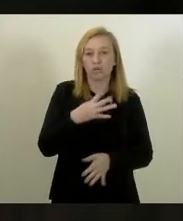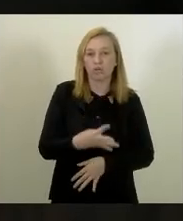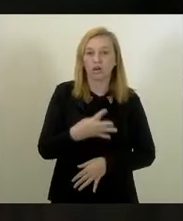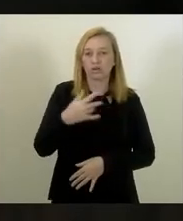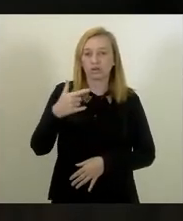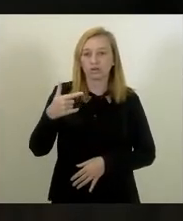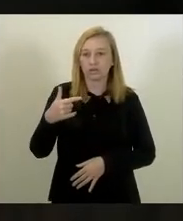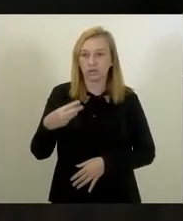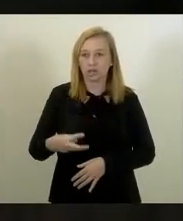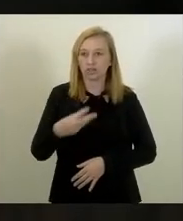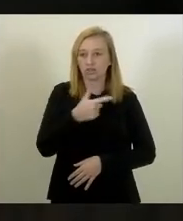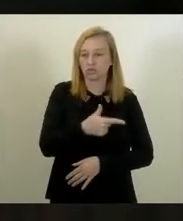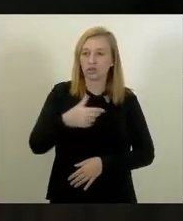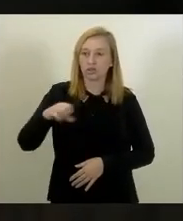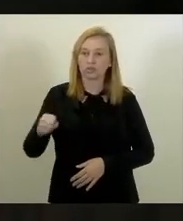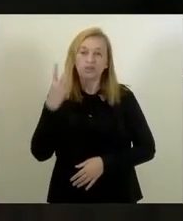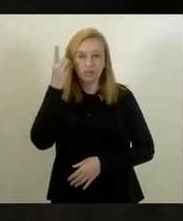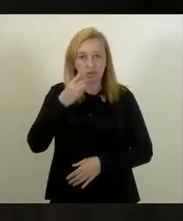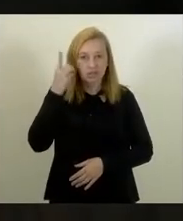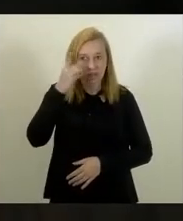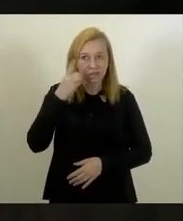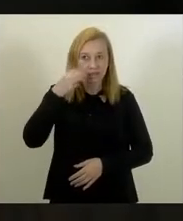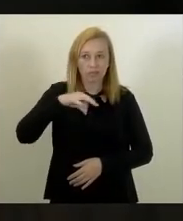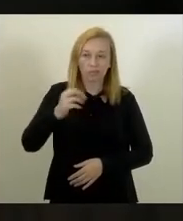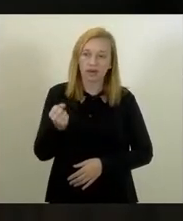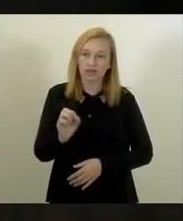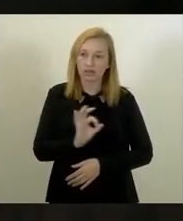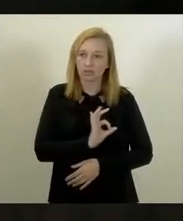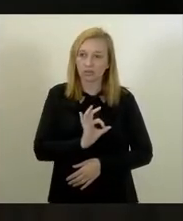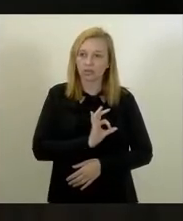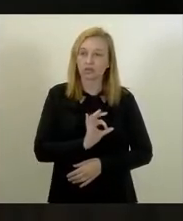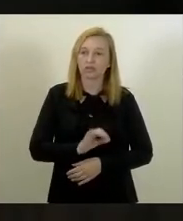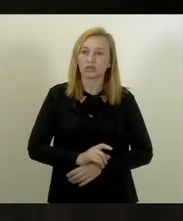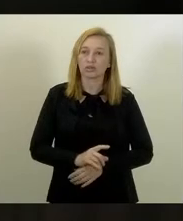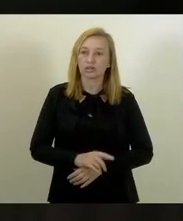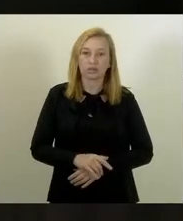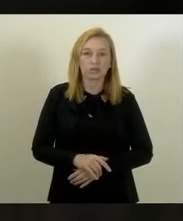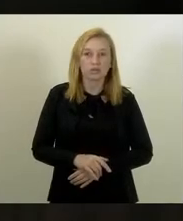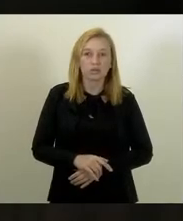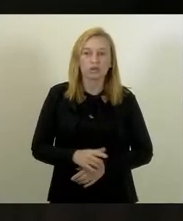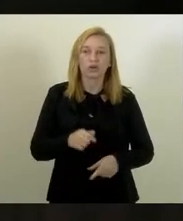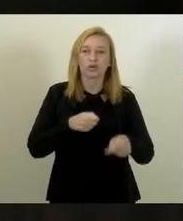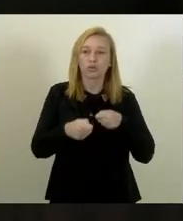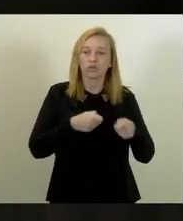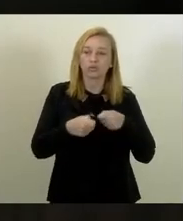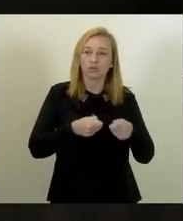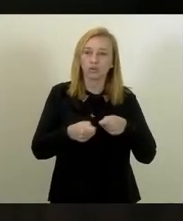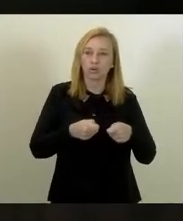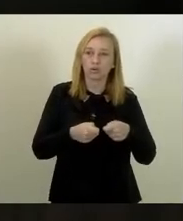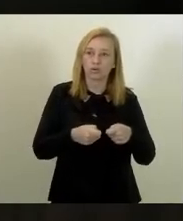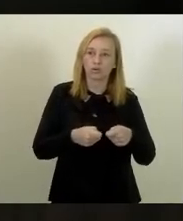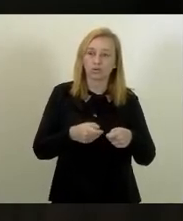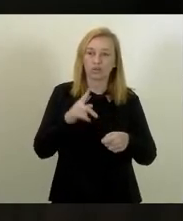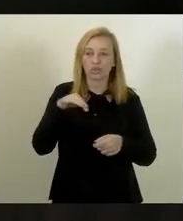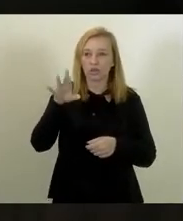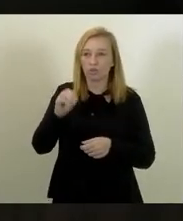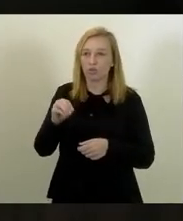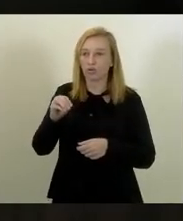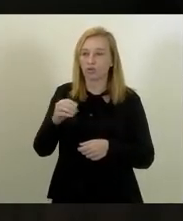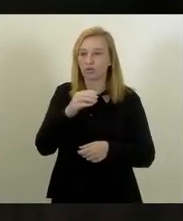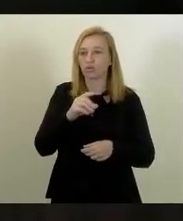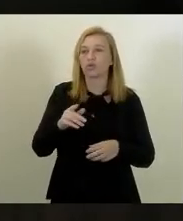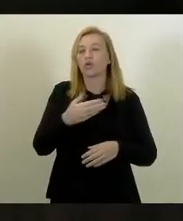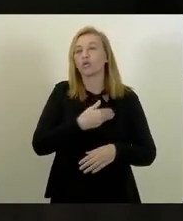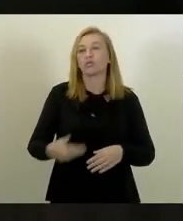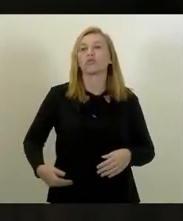de 2018, de autoria da deputada Marta Rocha, que institui o mecanismo de controle do patrimônio público do Estado do Rio de Janeiro, dispondo sobre